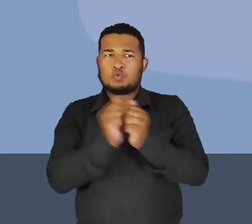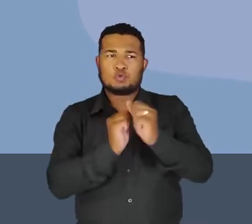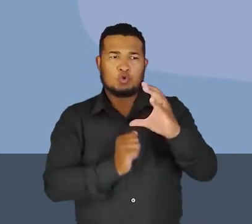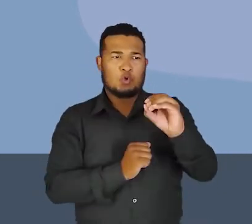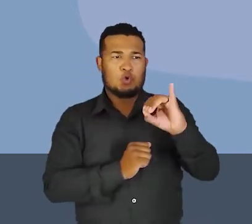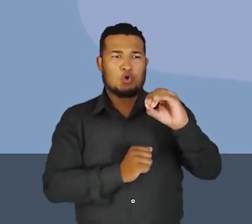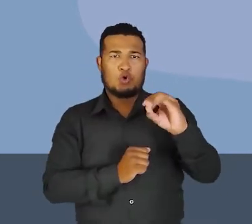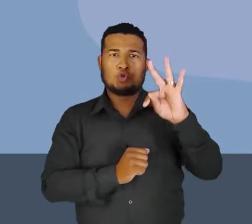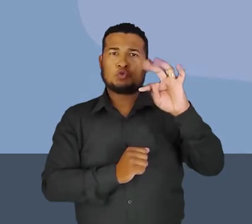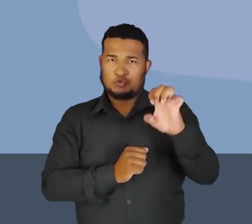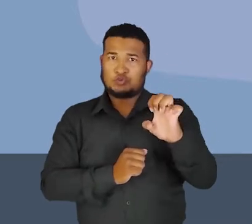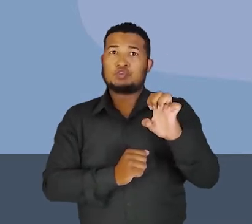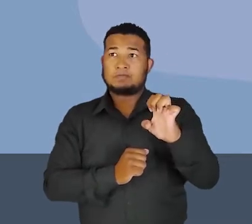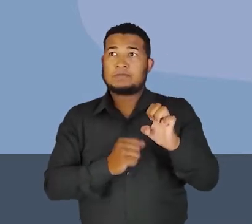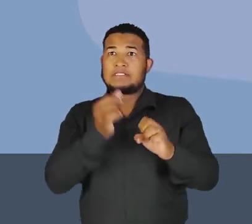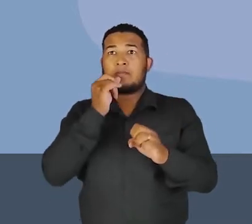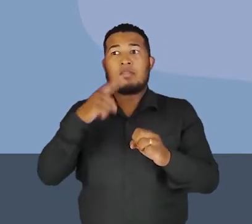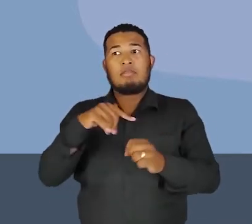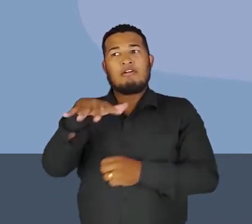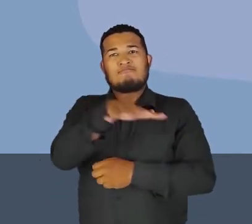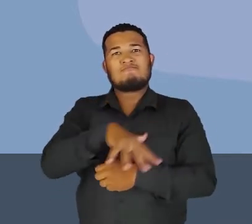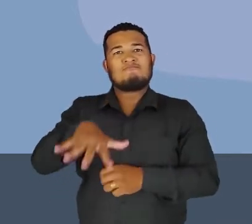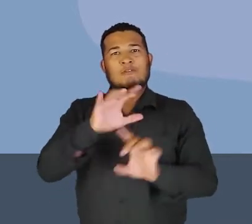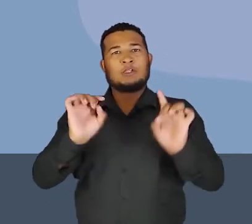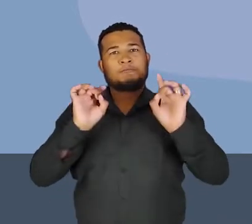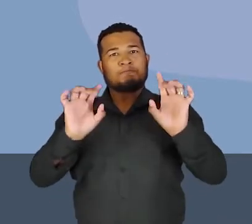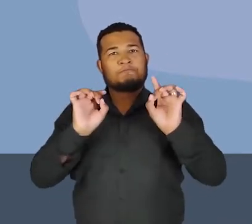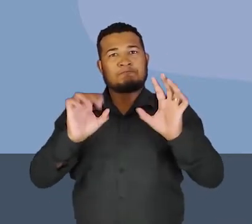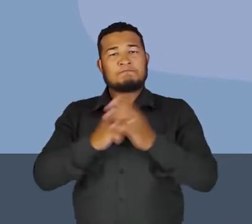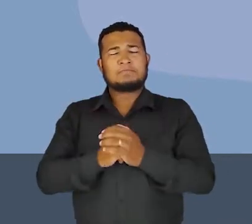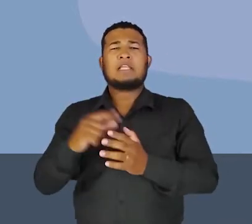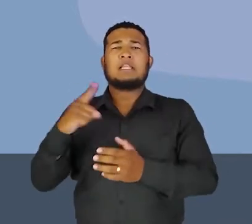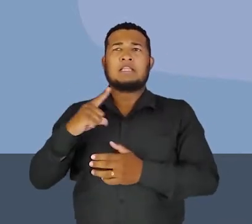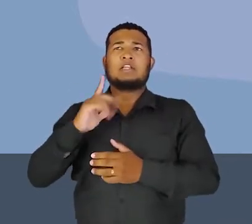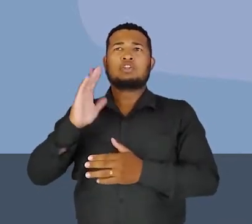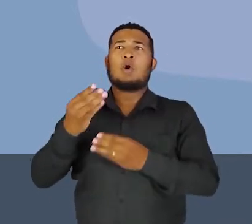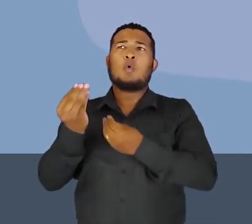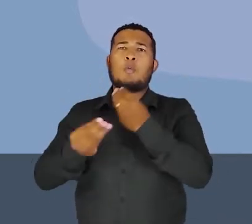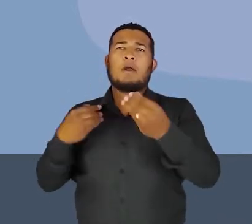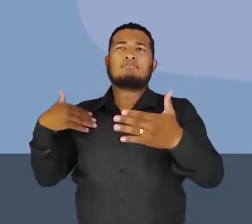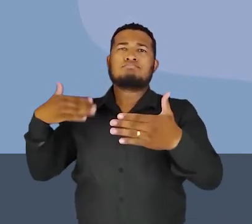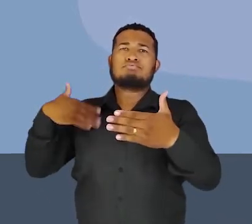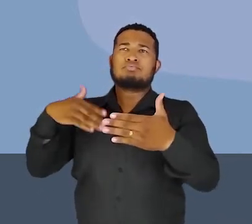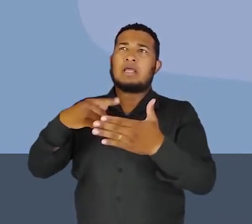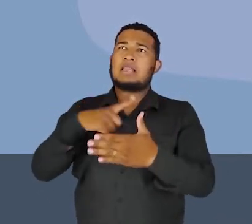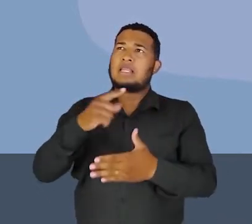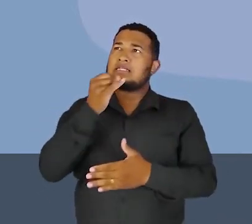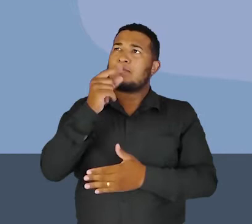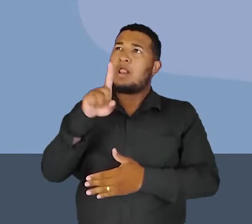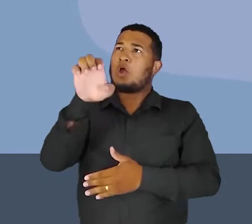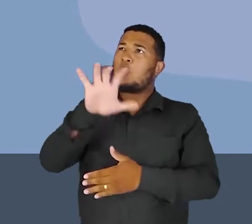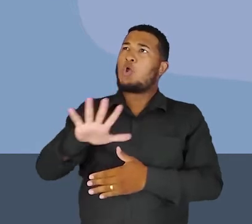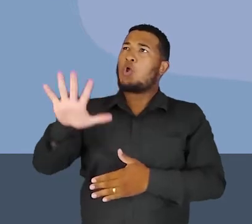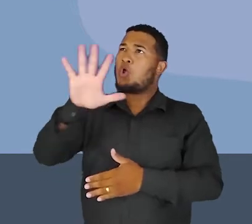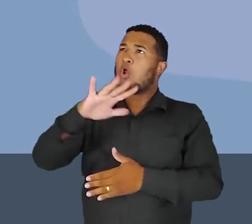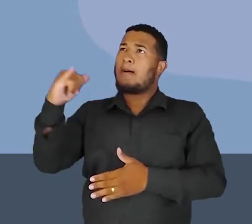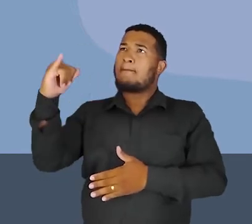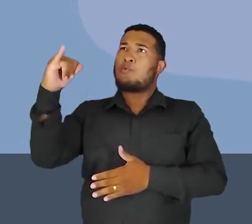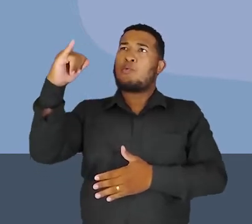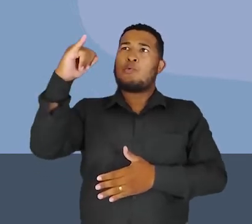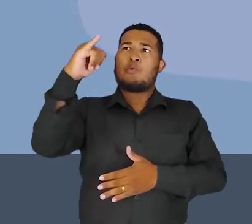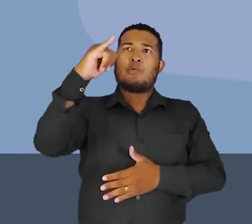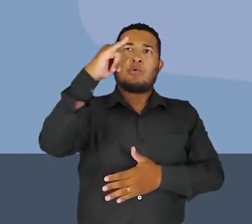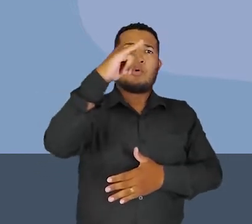a performance ela não se restringe a esse espaço. Na verdade, tem todo um processo da viagem que ele entra num avião na Europa, desce nos Estados